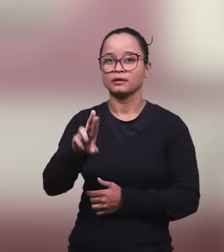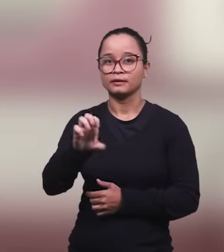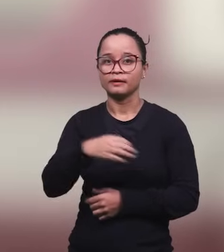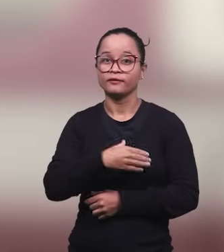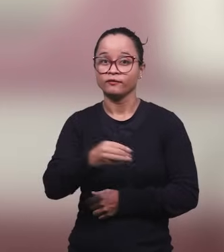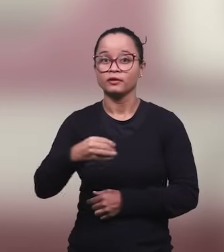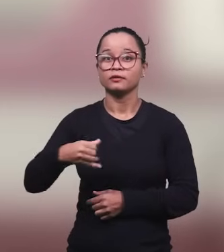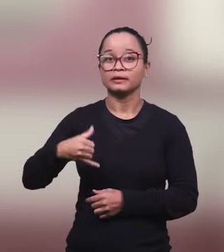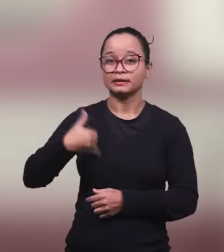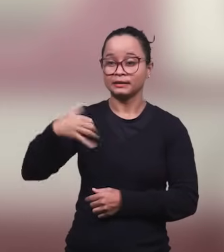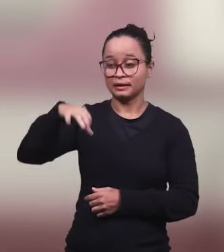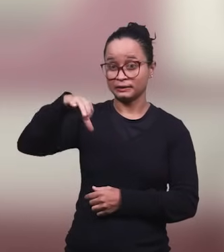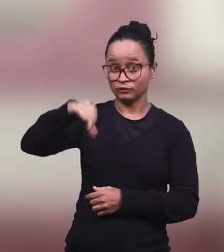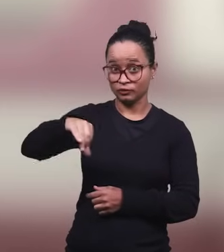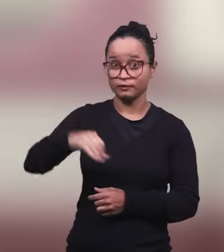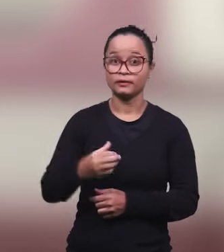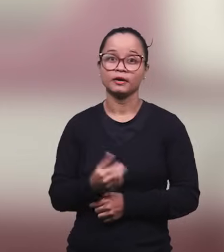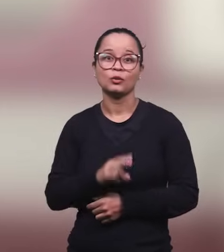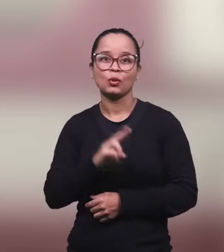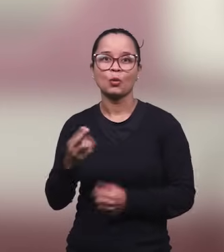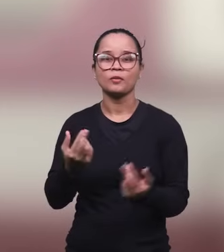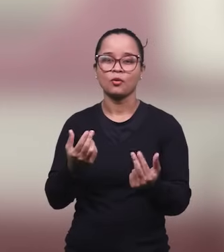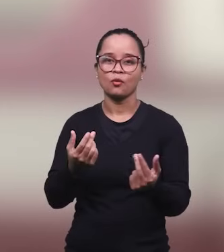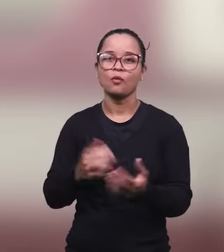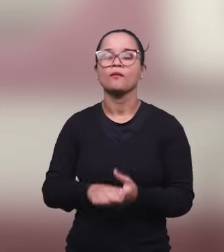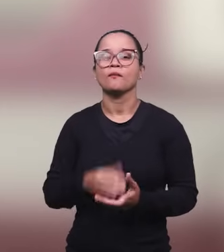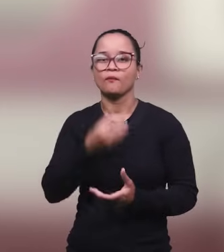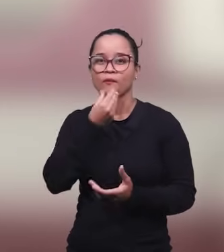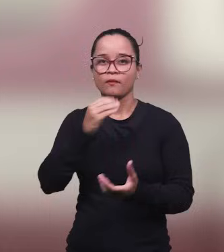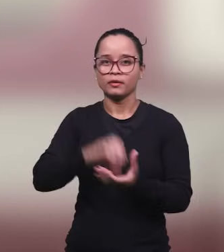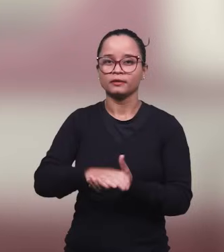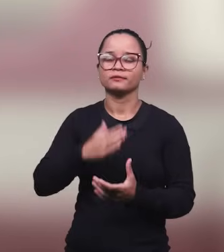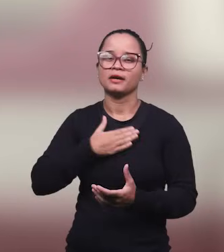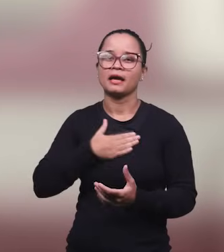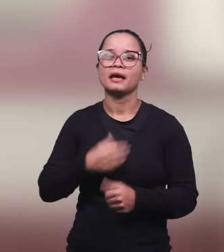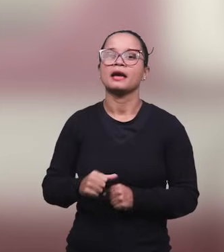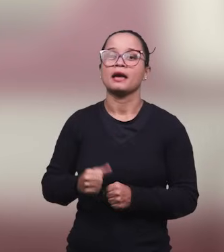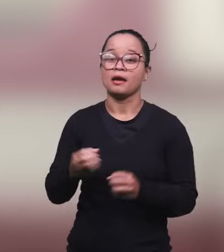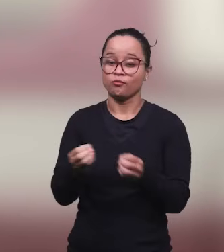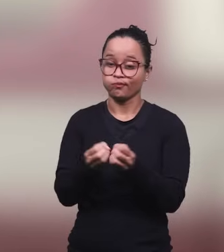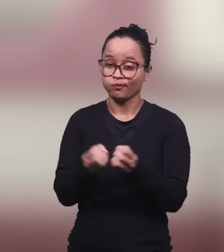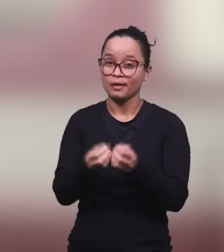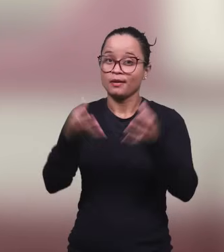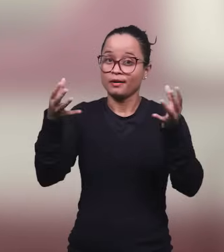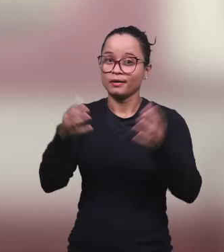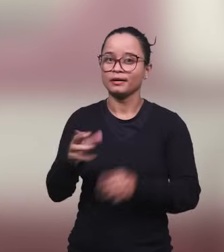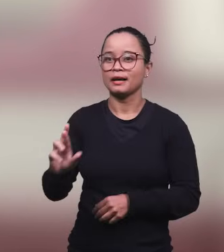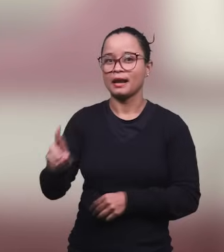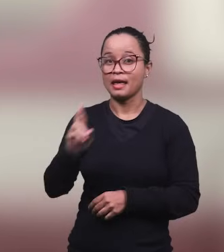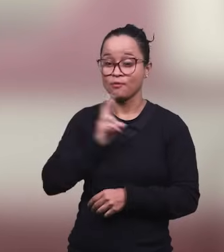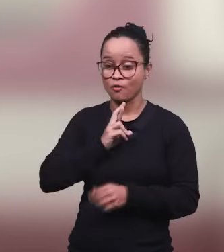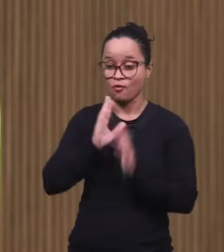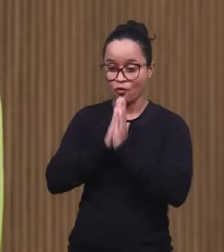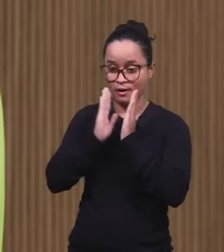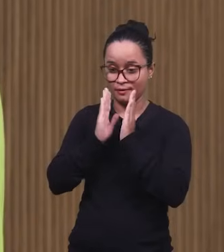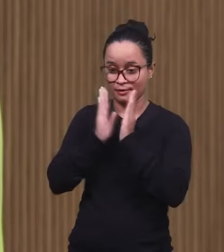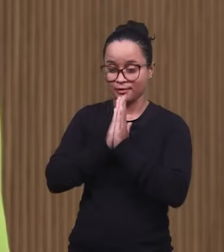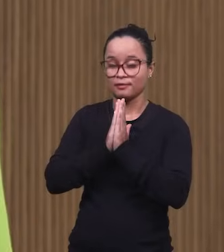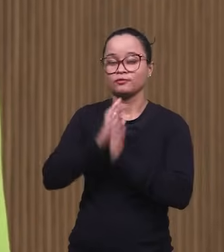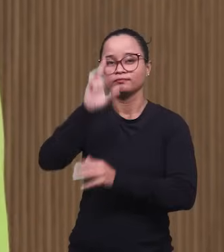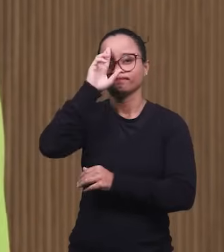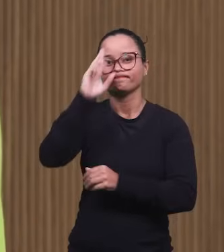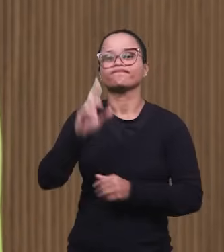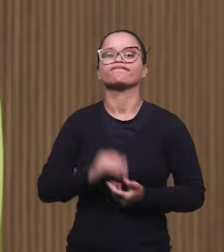9 anos, o André Filho, que é o meu milagre, meu presente, resposta de oração da igreja, dos irmãos.